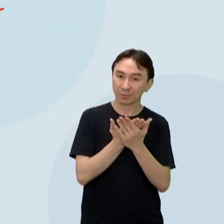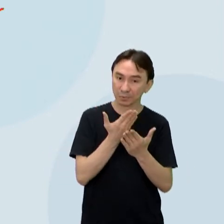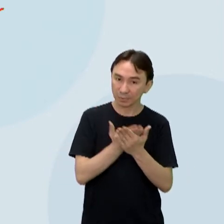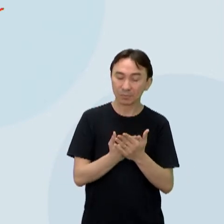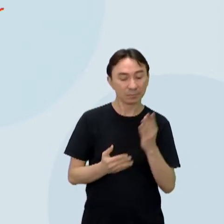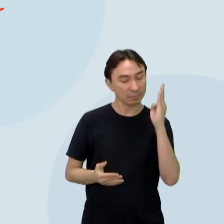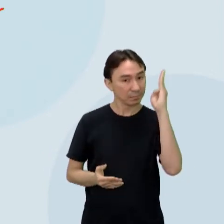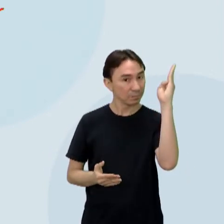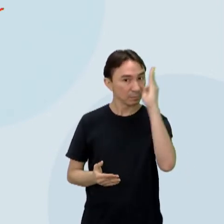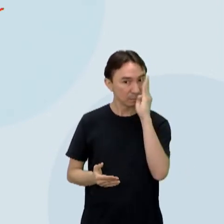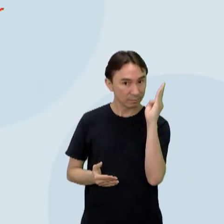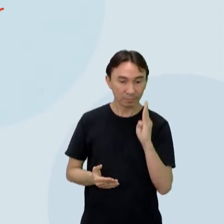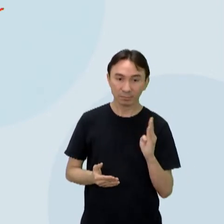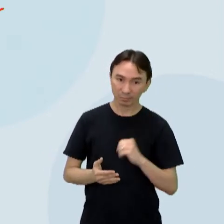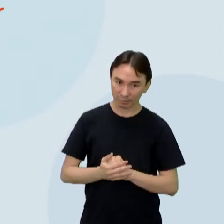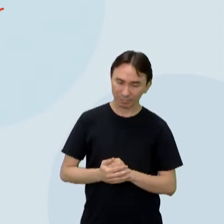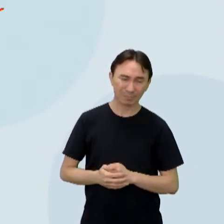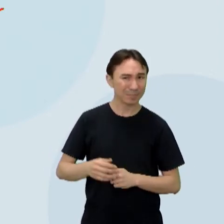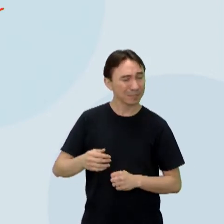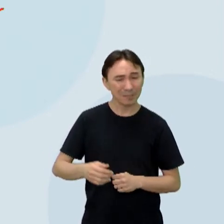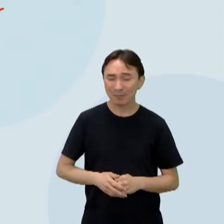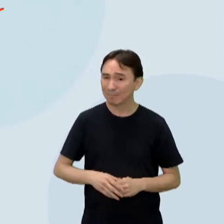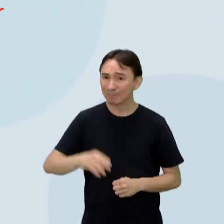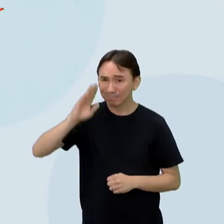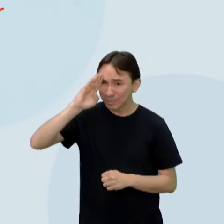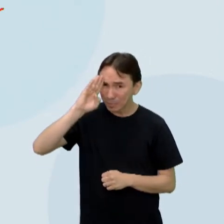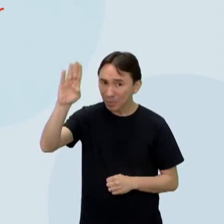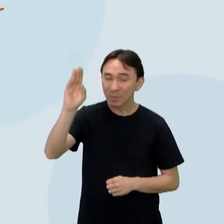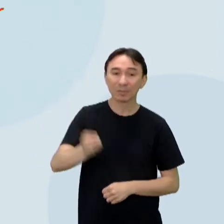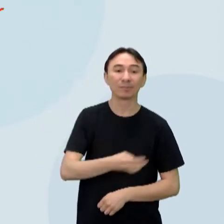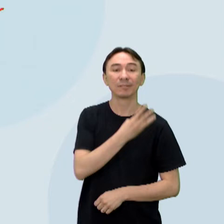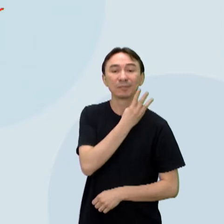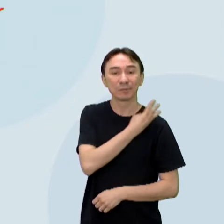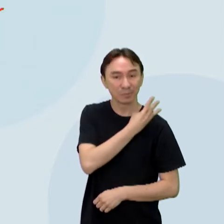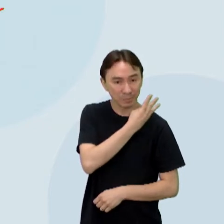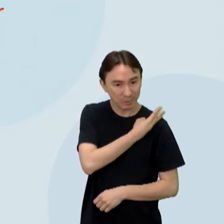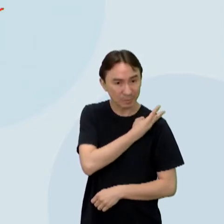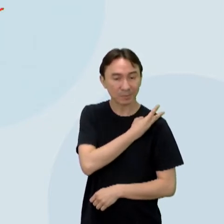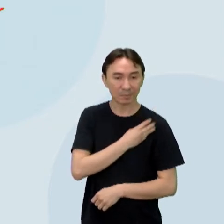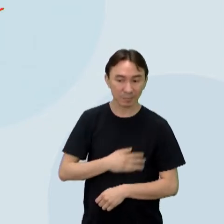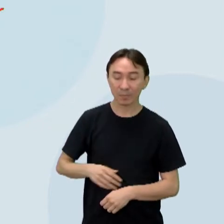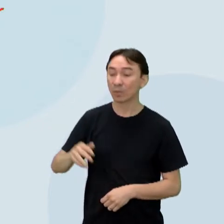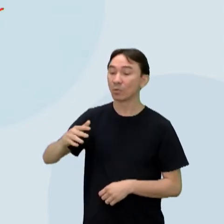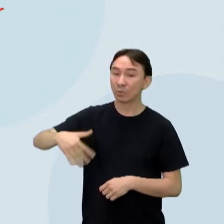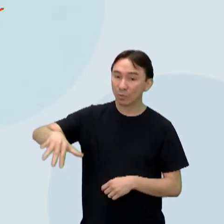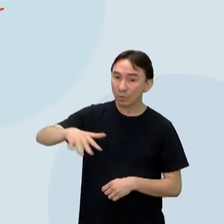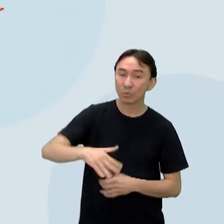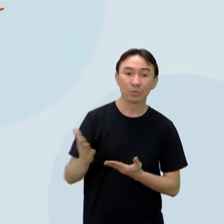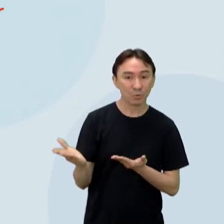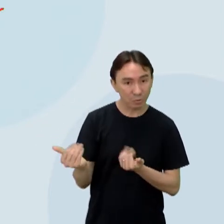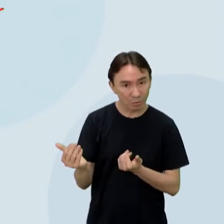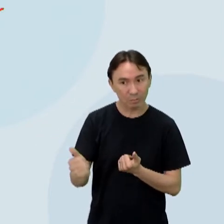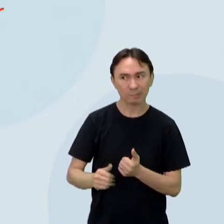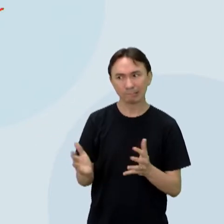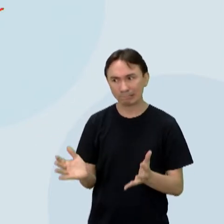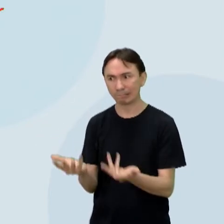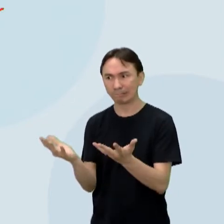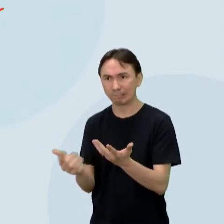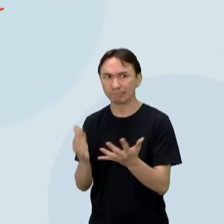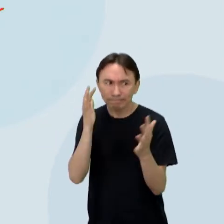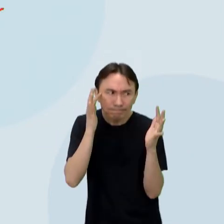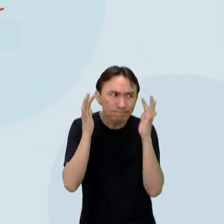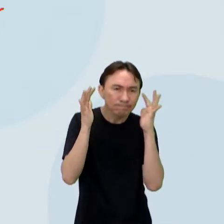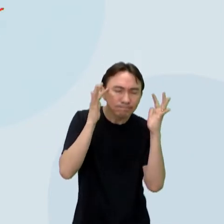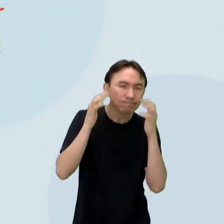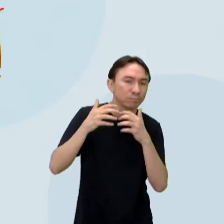sobretudo no ensino médio. Nossos jovens precisam ser estimulados a pensar. Então, aqui eu tenho